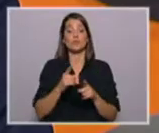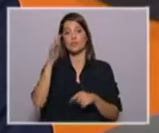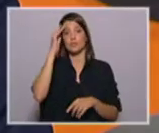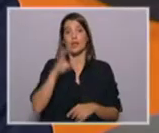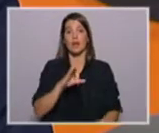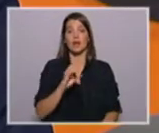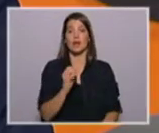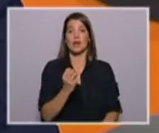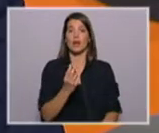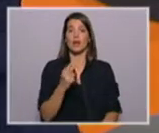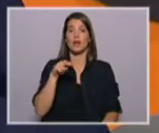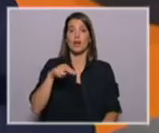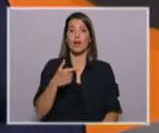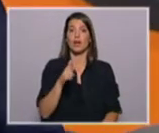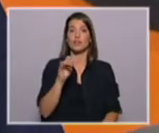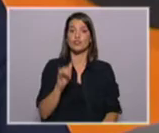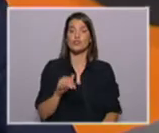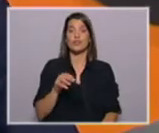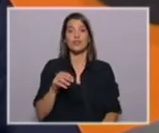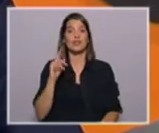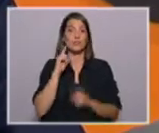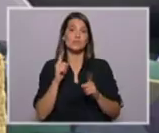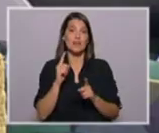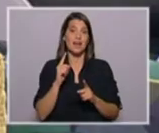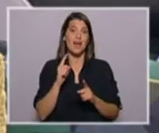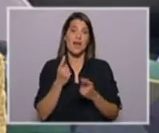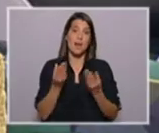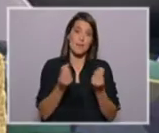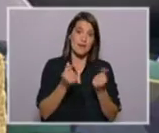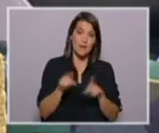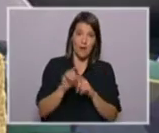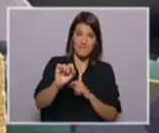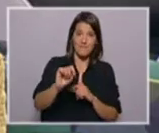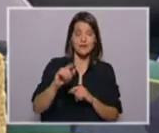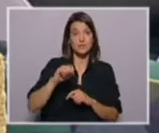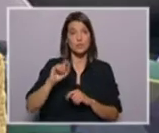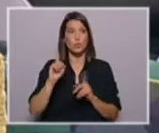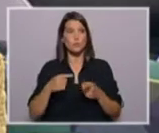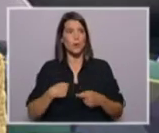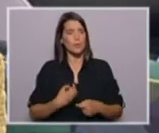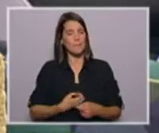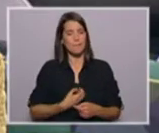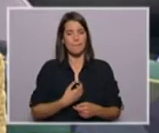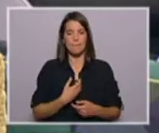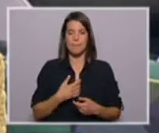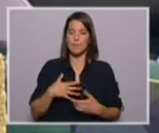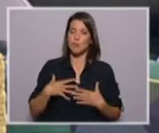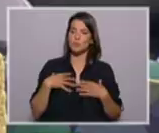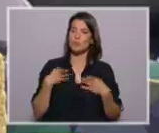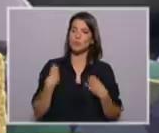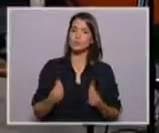music, que de alguma maneira é também a tua linha musical, não é? Sim, e começa a despertar ali qualquer coisa para as músicas de cariz mais popular.